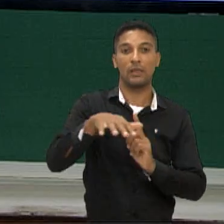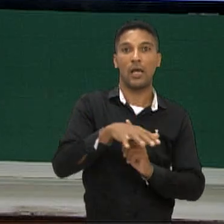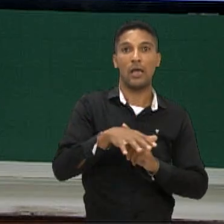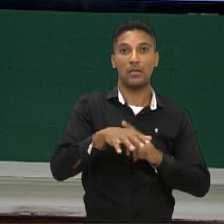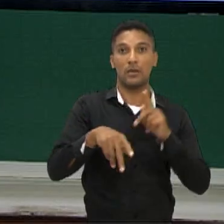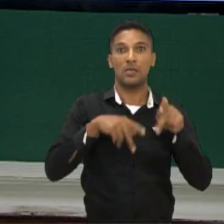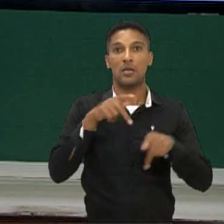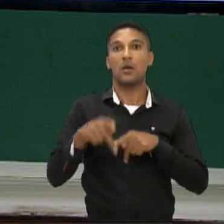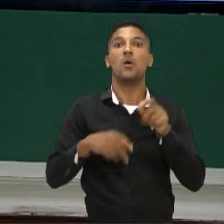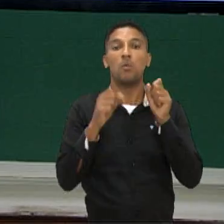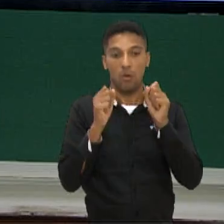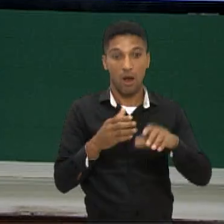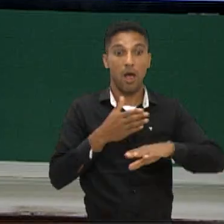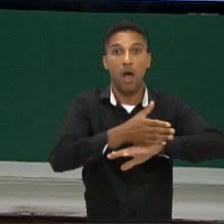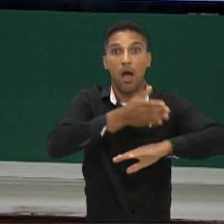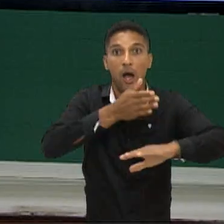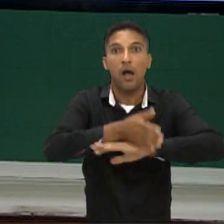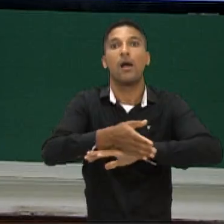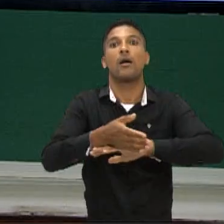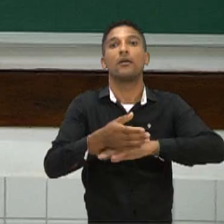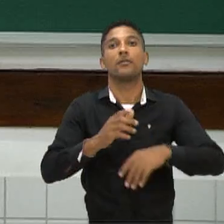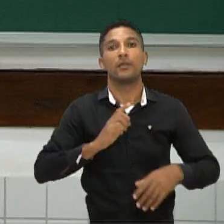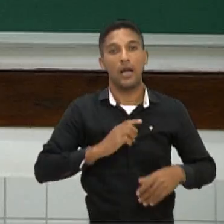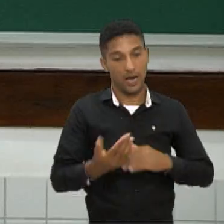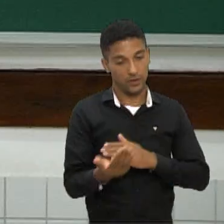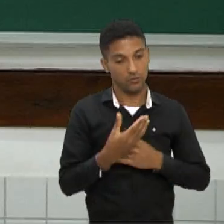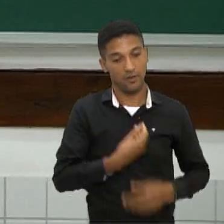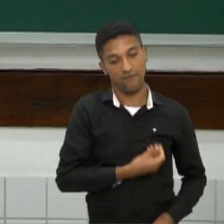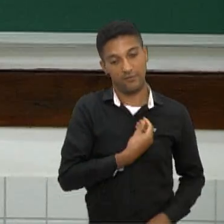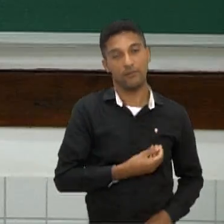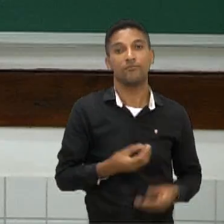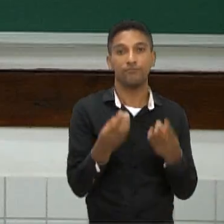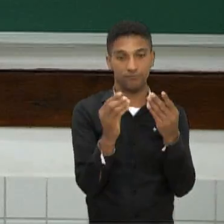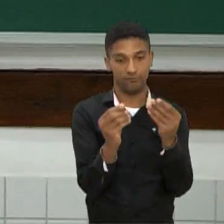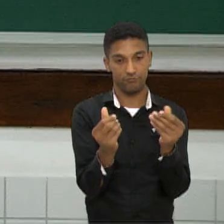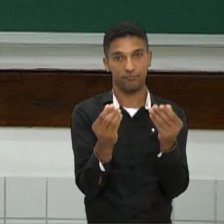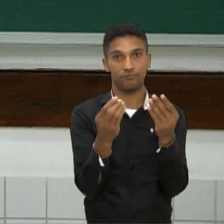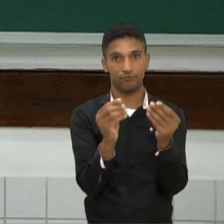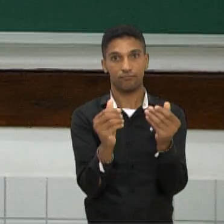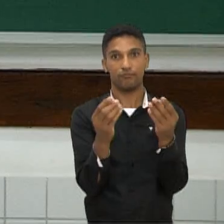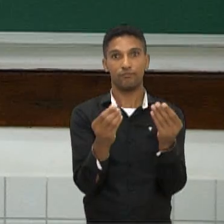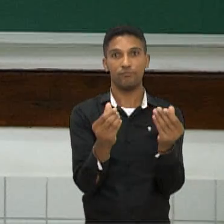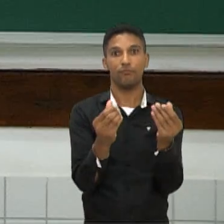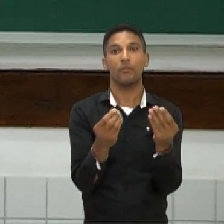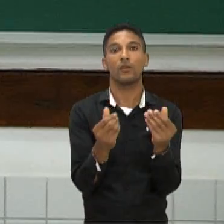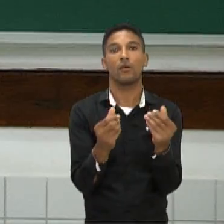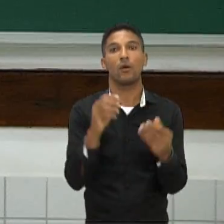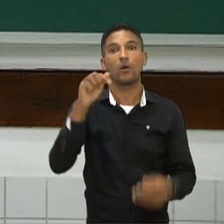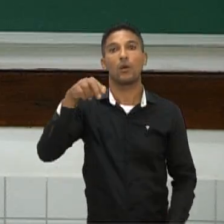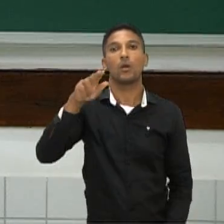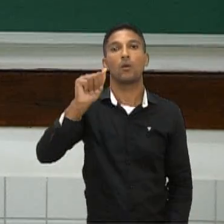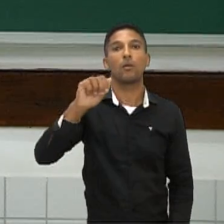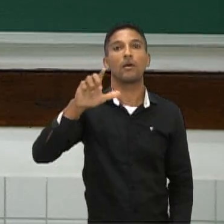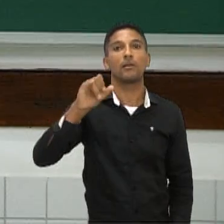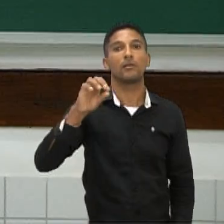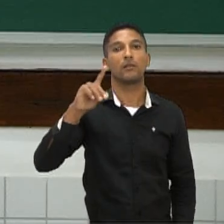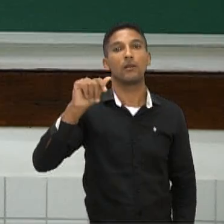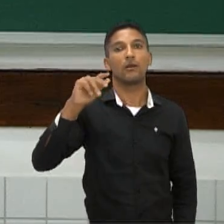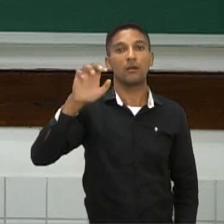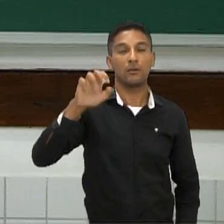também é um indicador social. A parte da educação, escolas, creches,